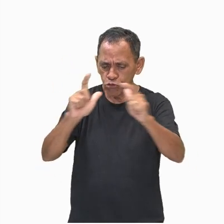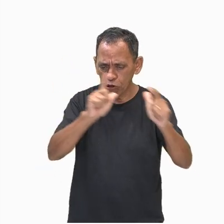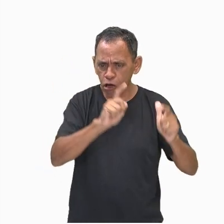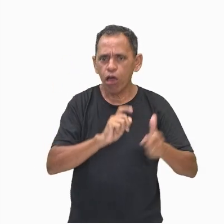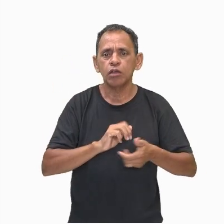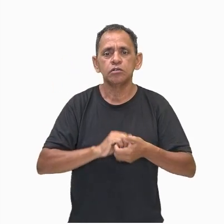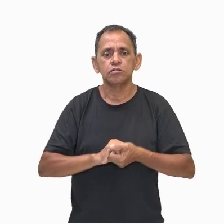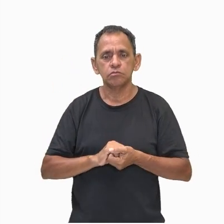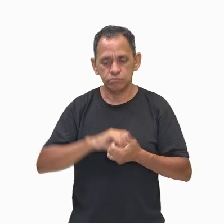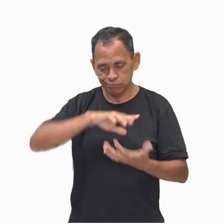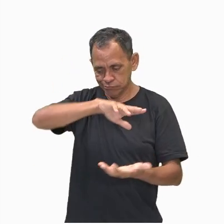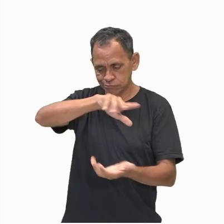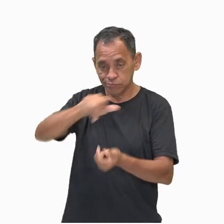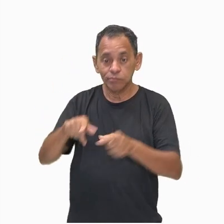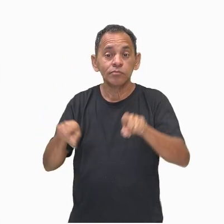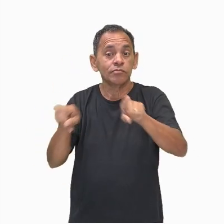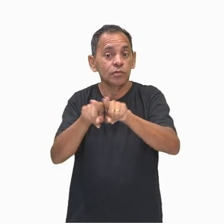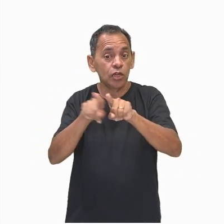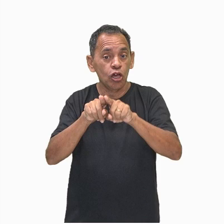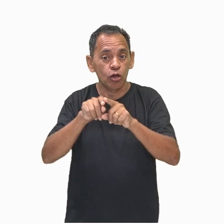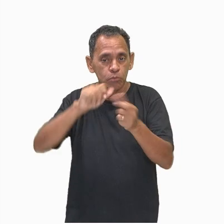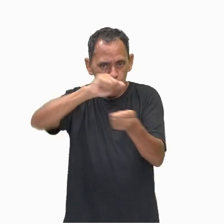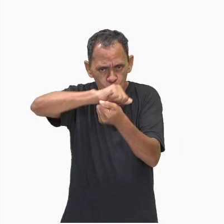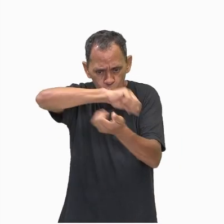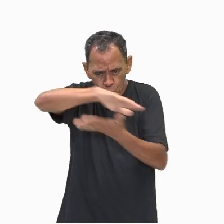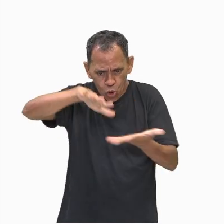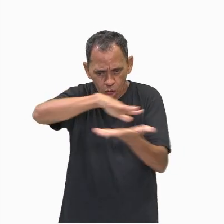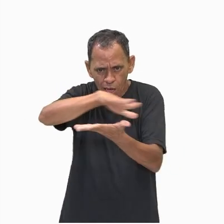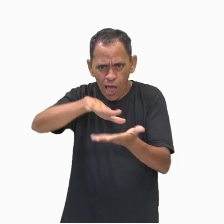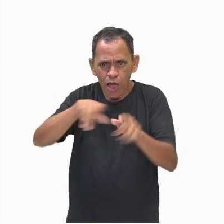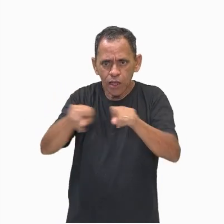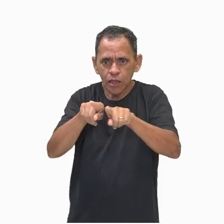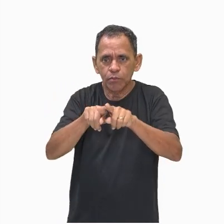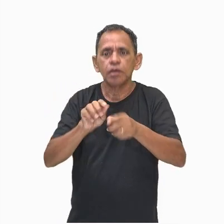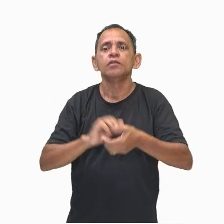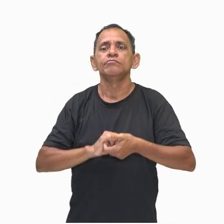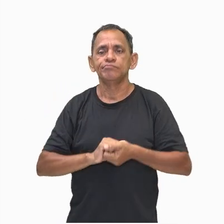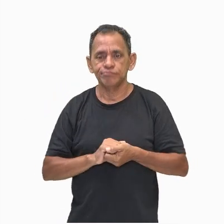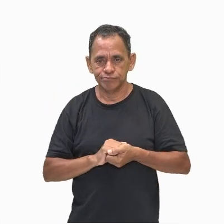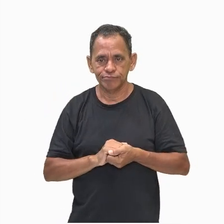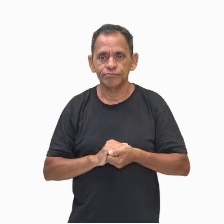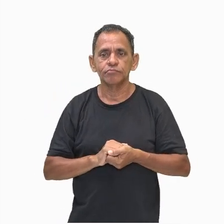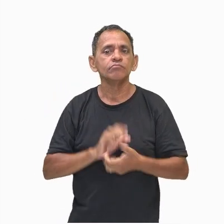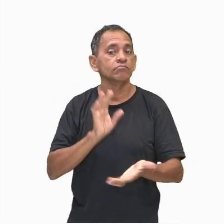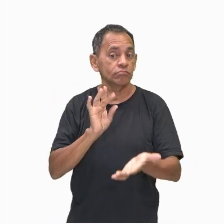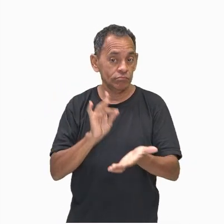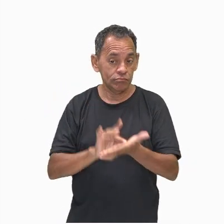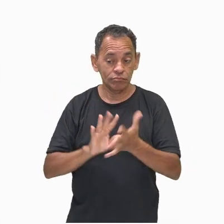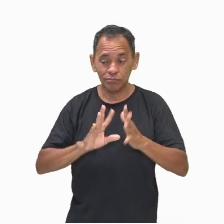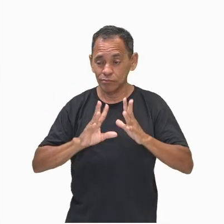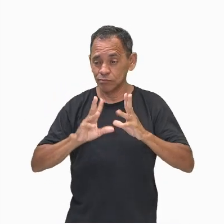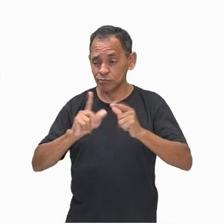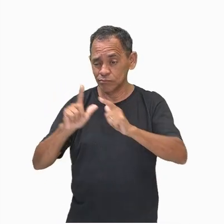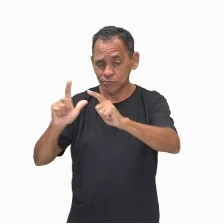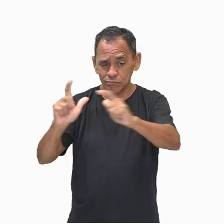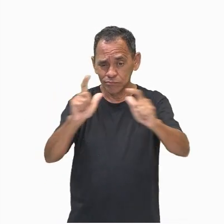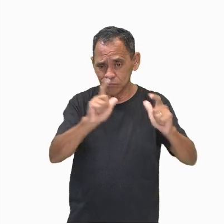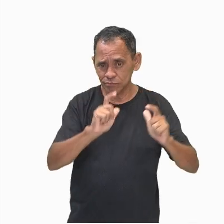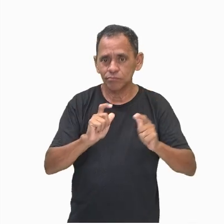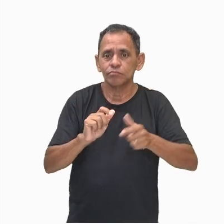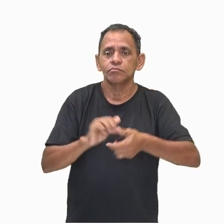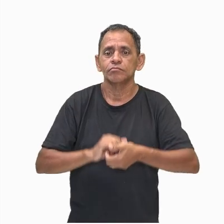nosso planeta e até mesmo em outras galáxias enfim em todo o nosso universo